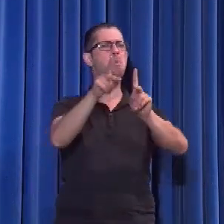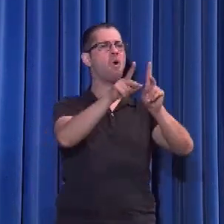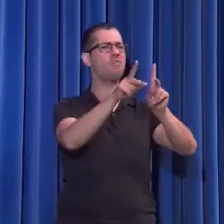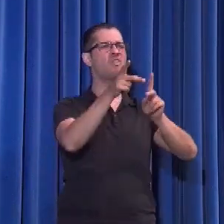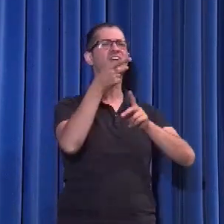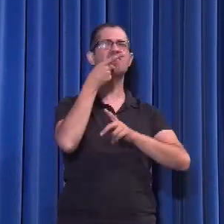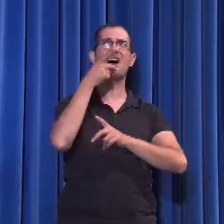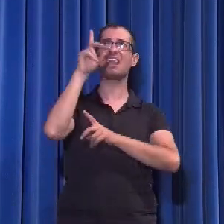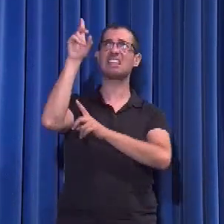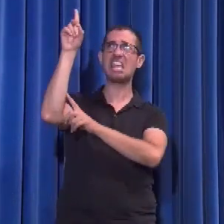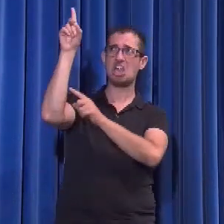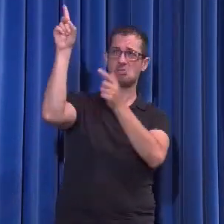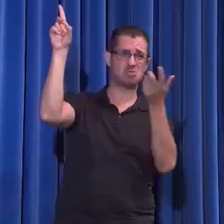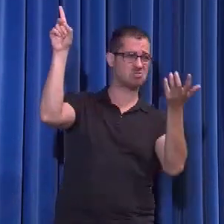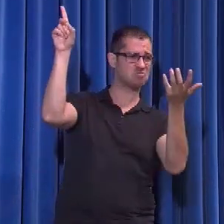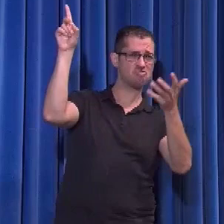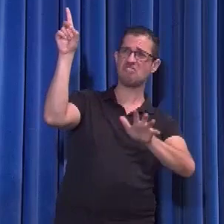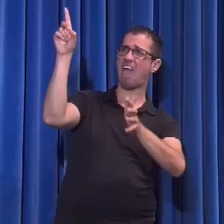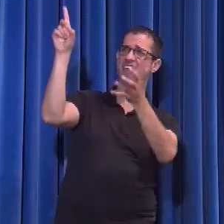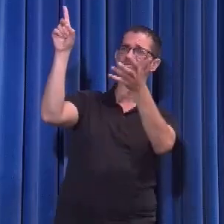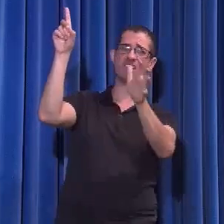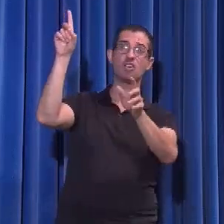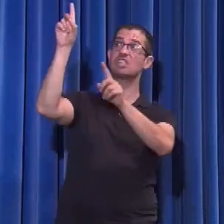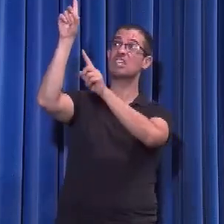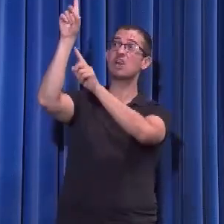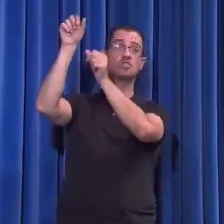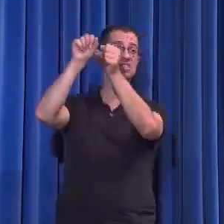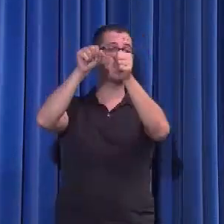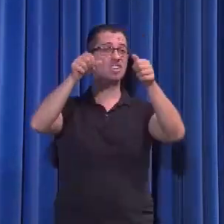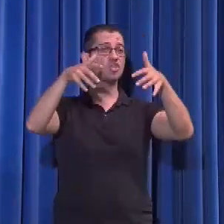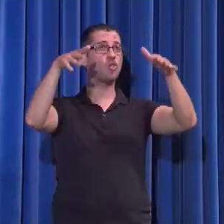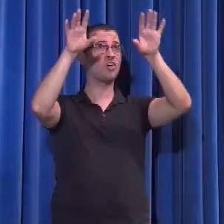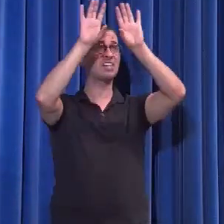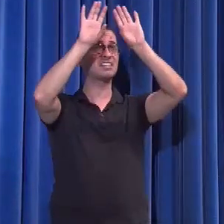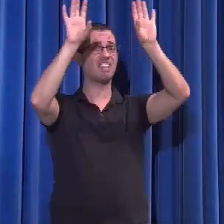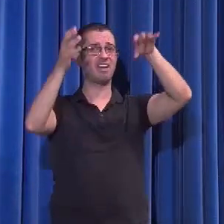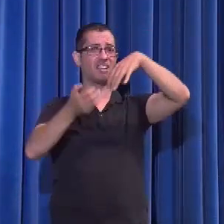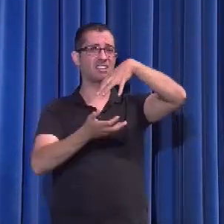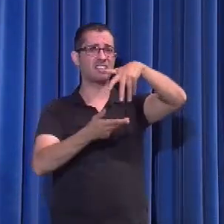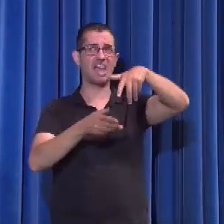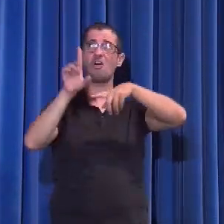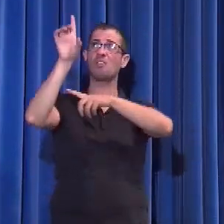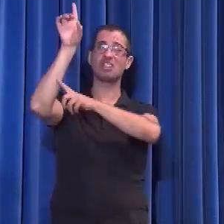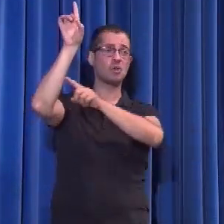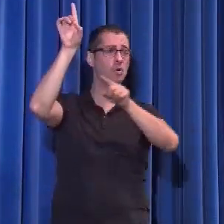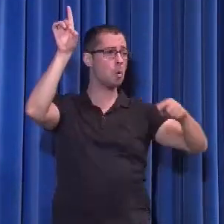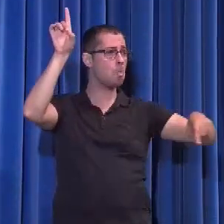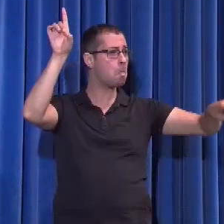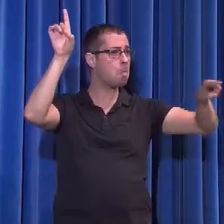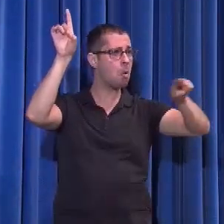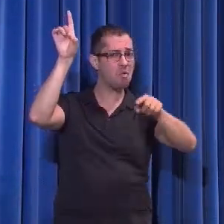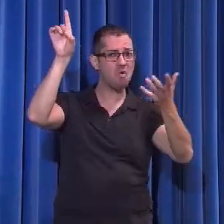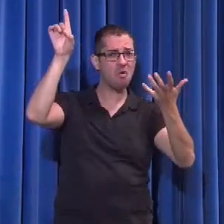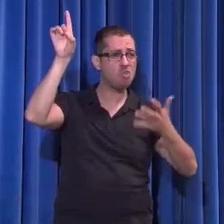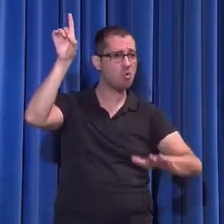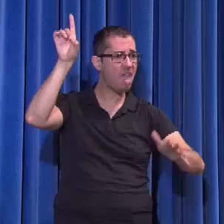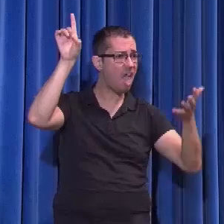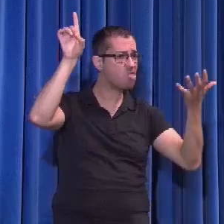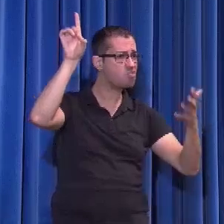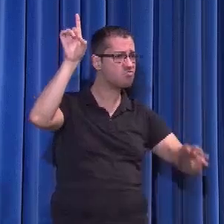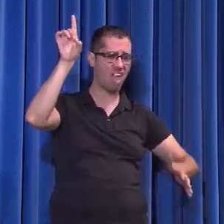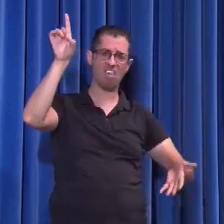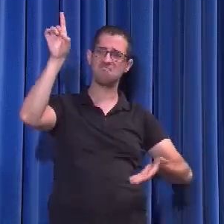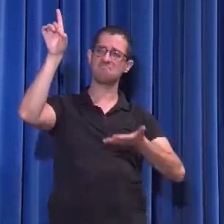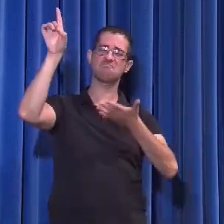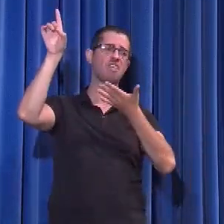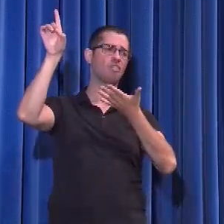queremos o Deus que criou os céus e terra, não queremos. Então o Senhor diz assim, no